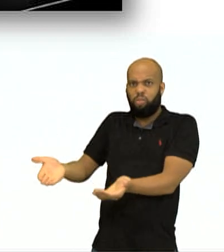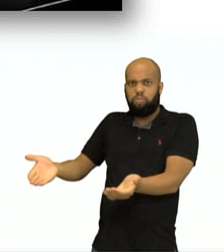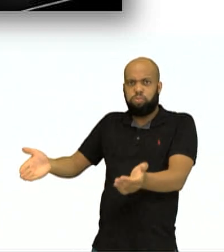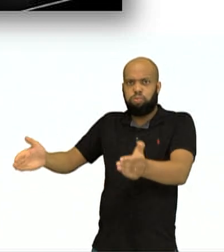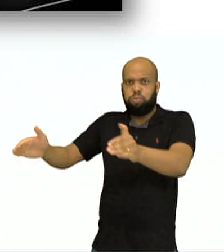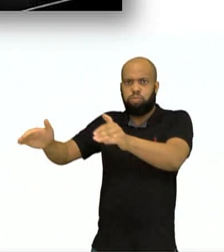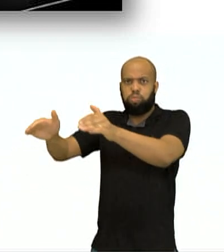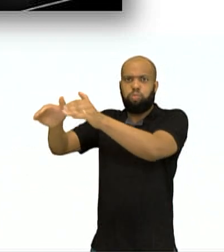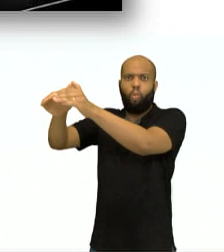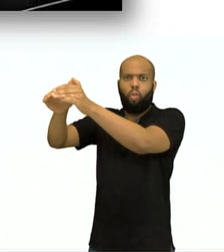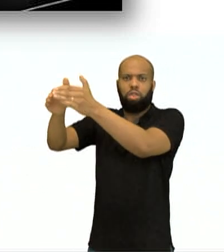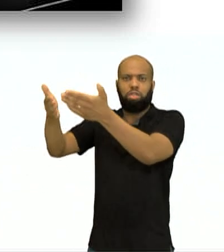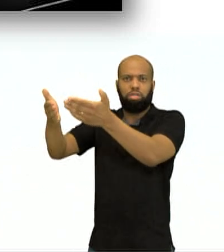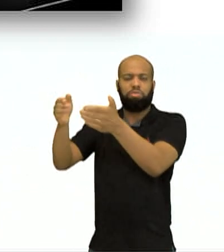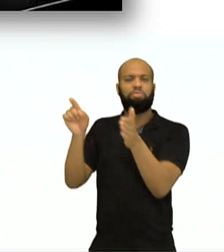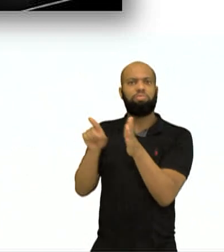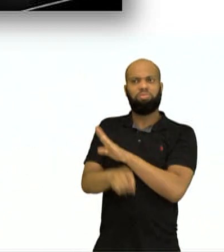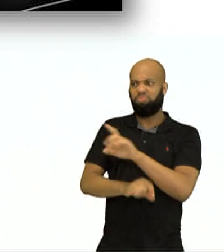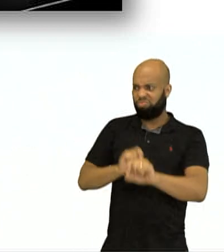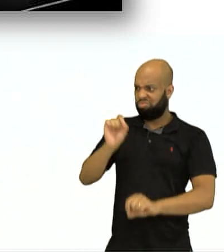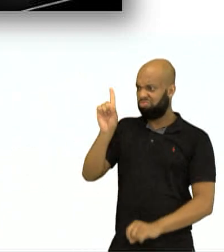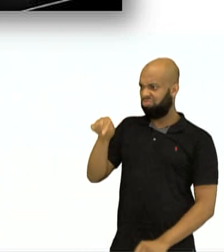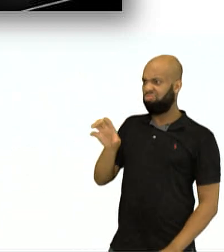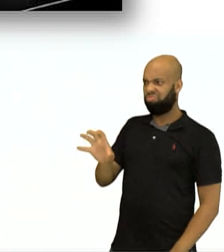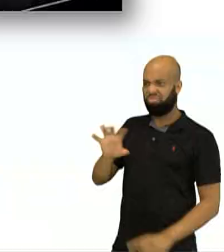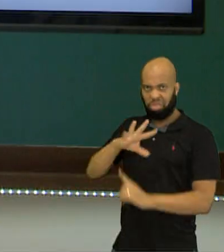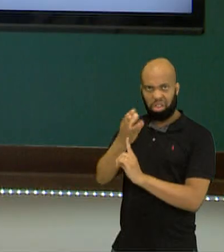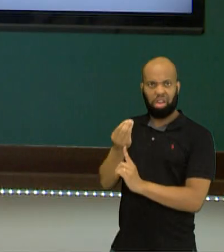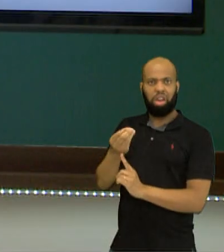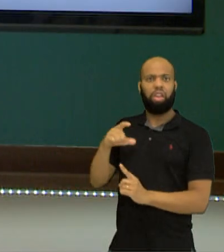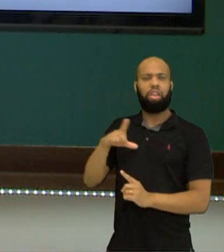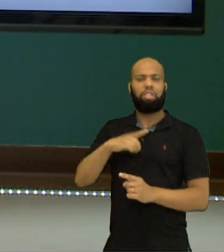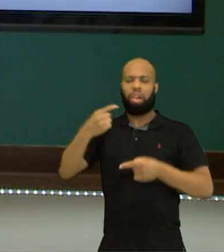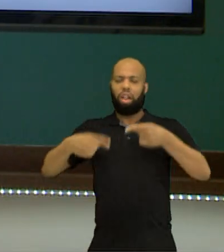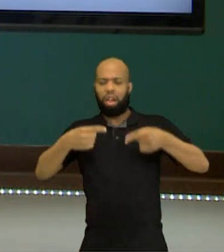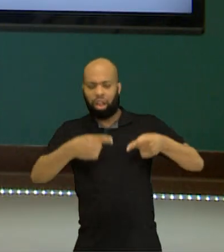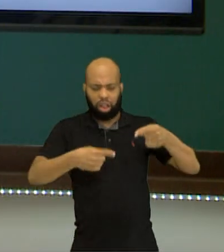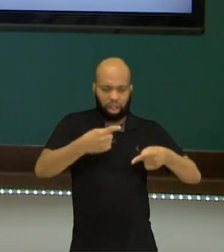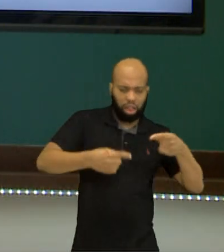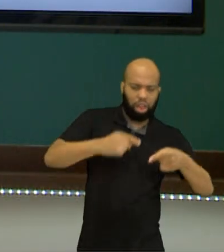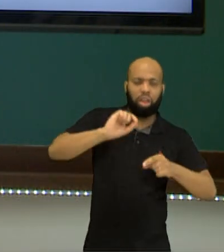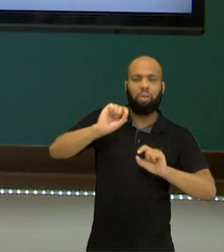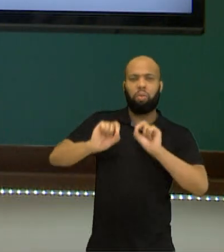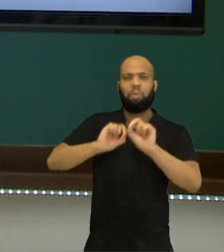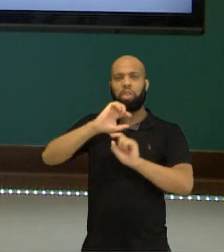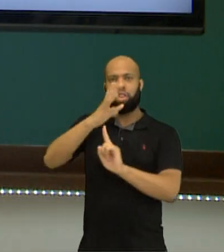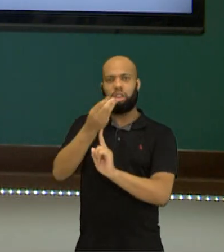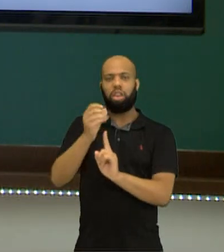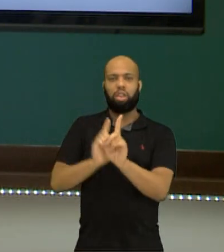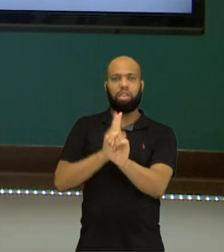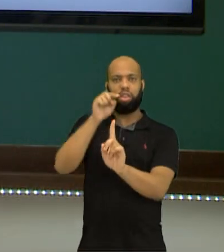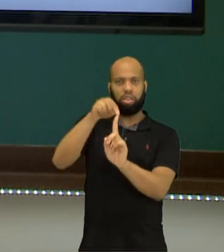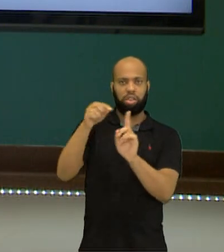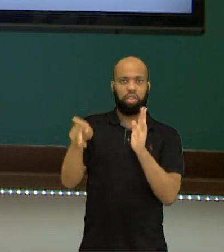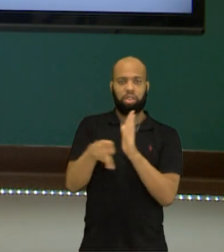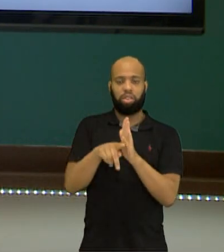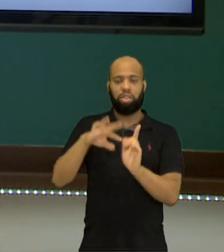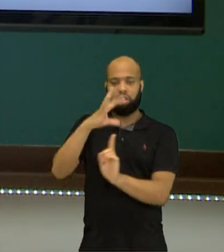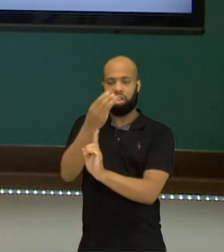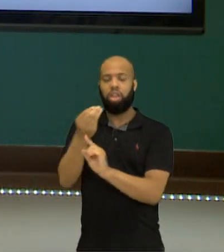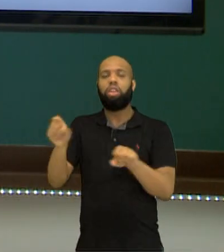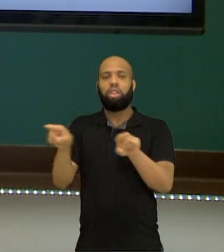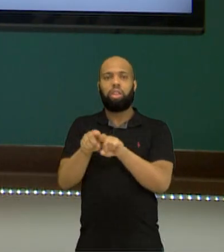Isso levantou muito questionamento, levantou muitas conversas, muitos debates sobre o que é arte, qual a finalidade da arte, para